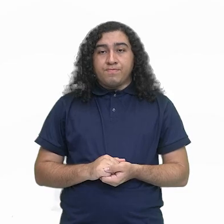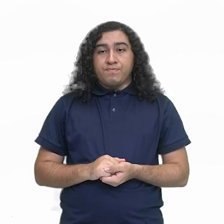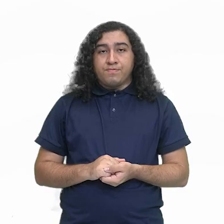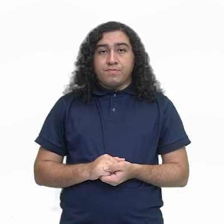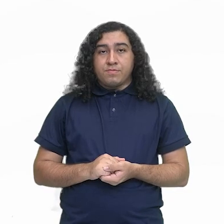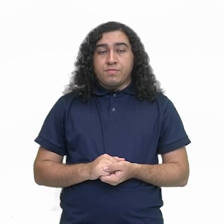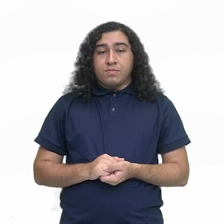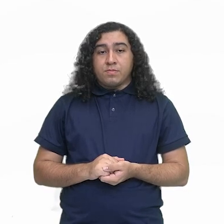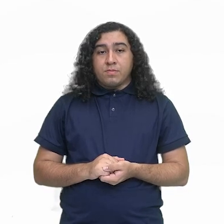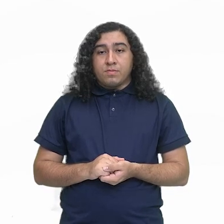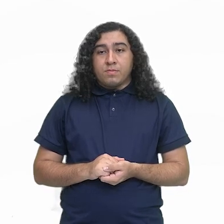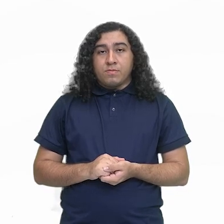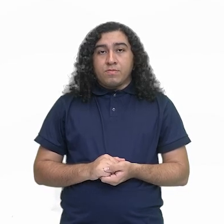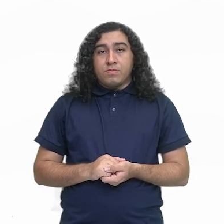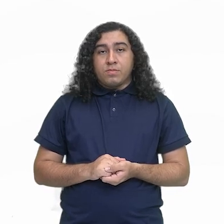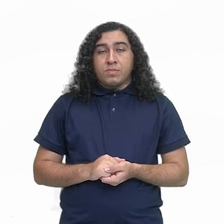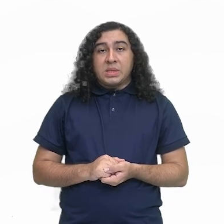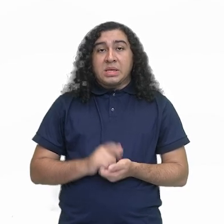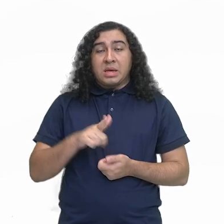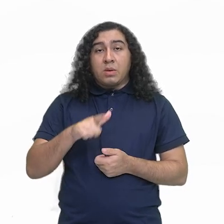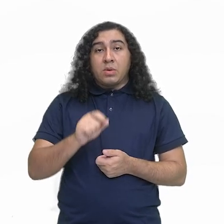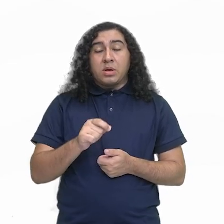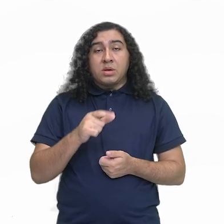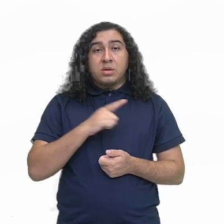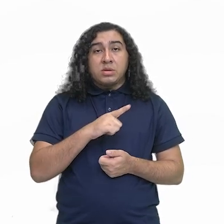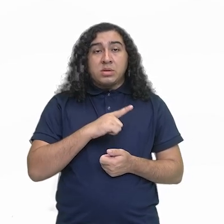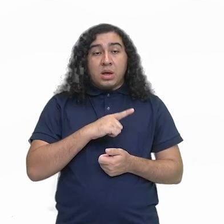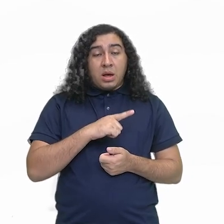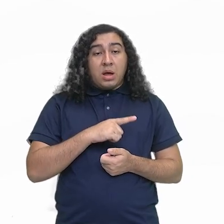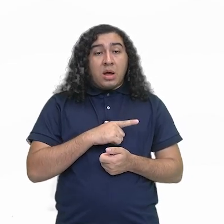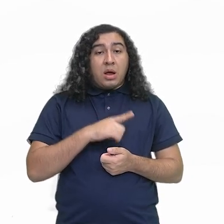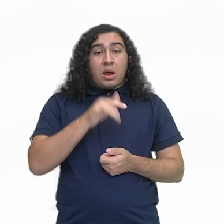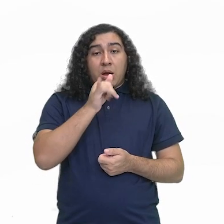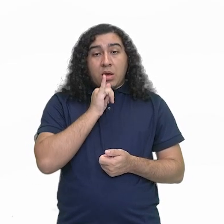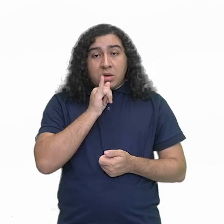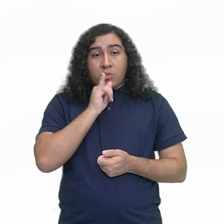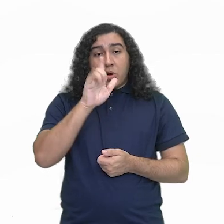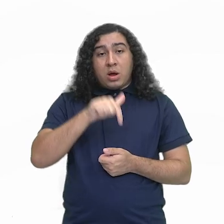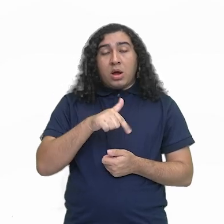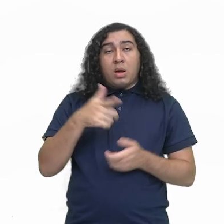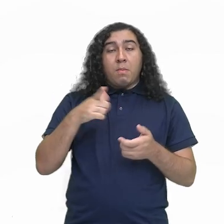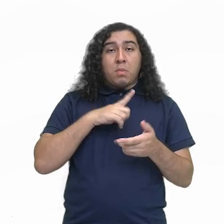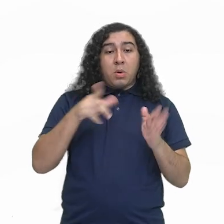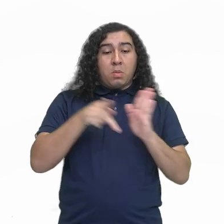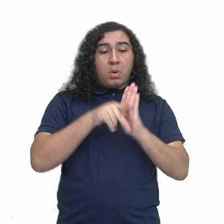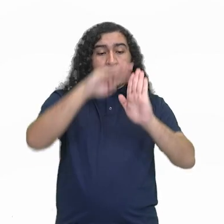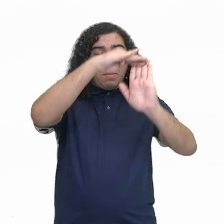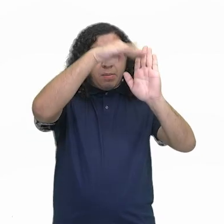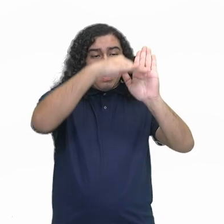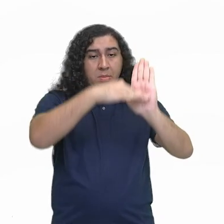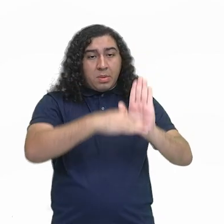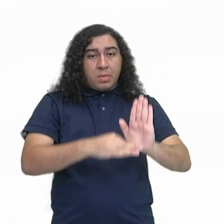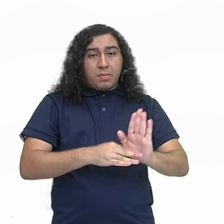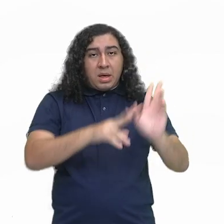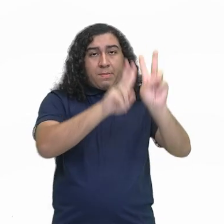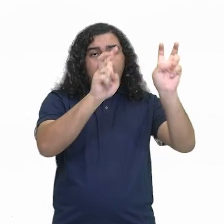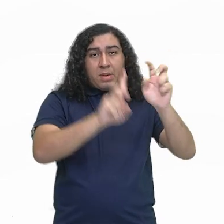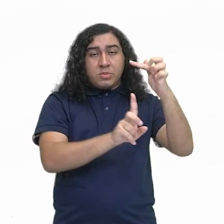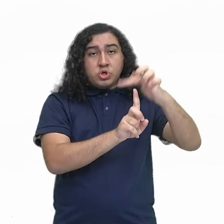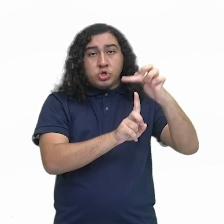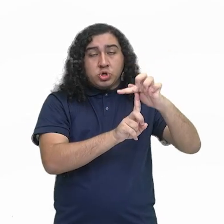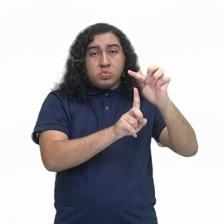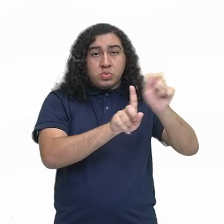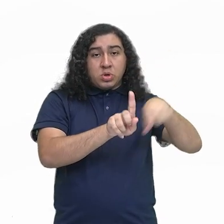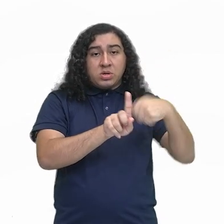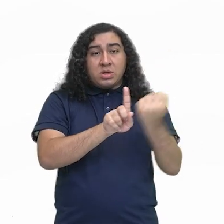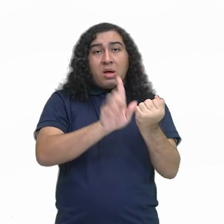categorias sociais. O que são as categorias sociais? É o conceito sociológico que caracteriza grupos